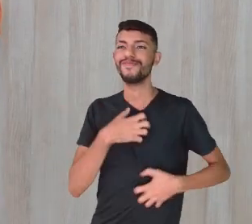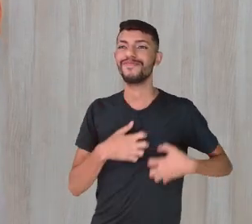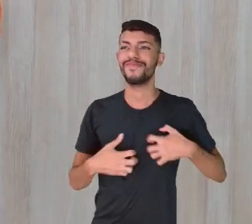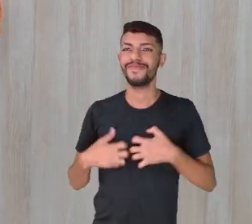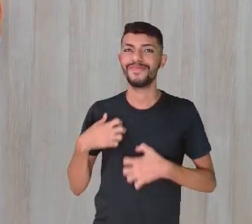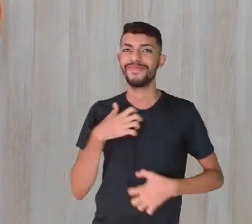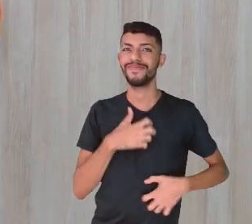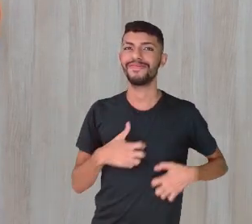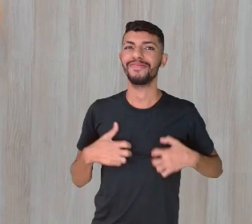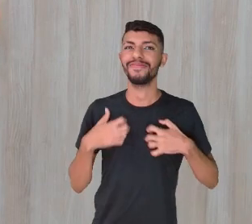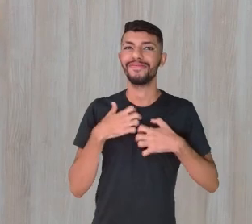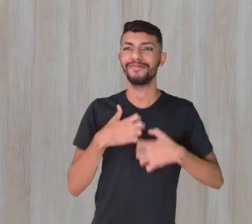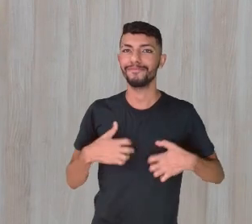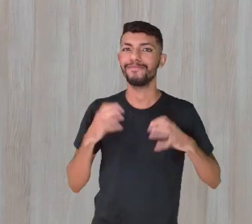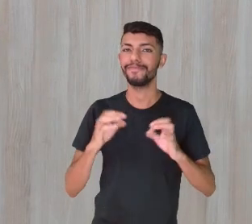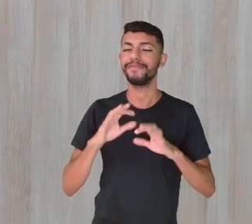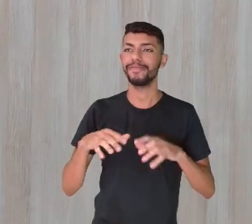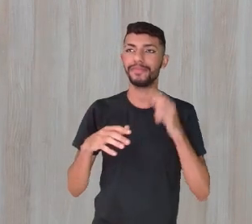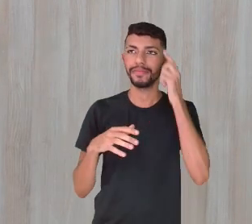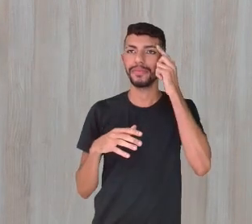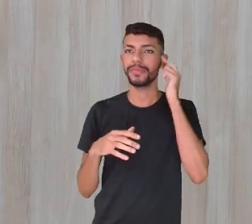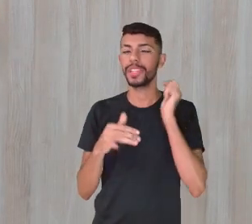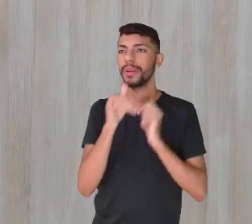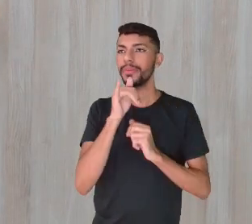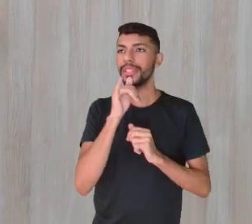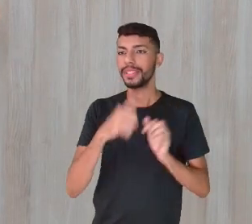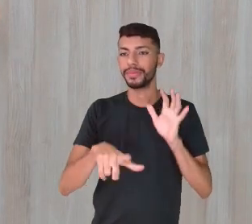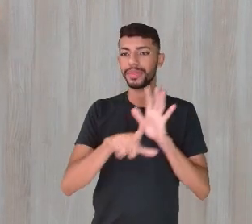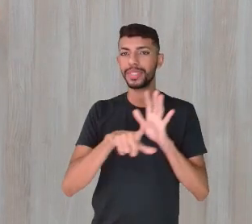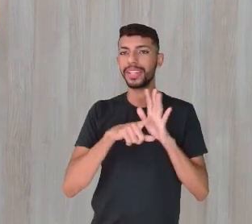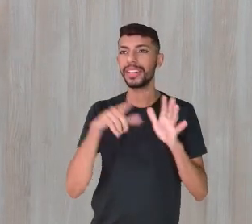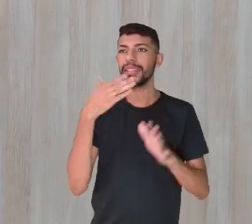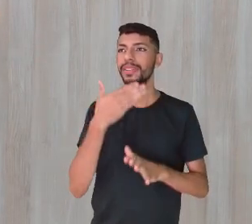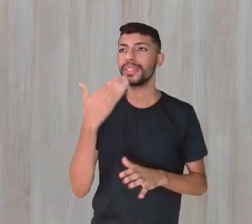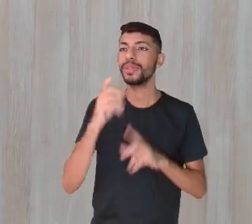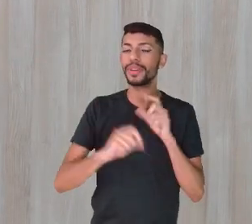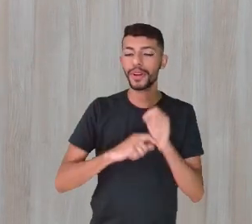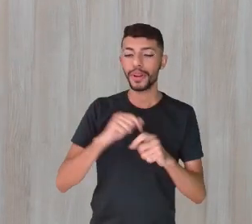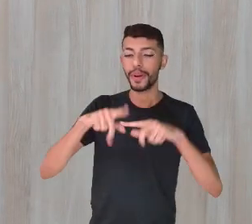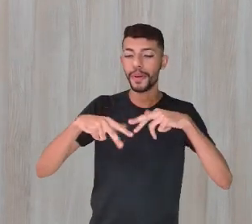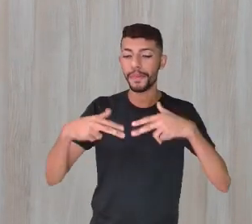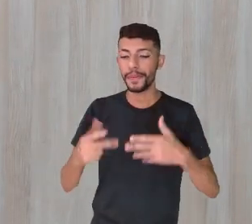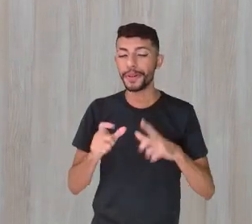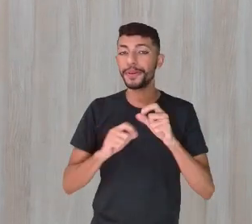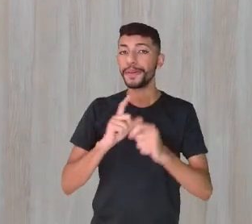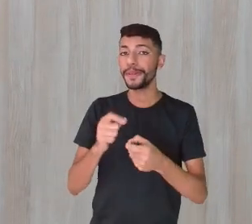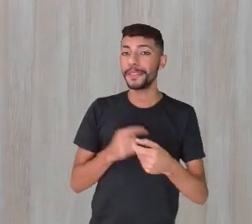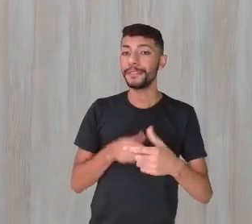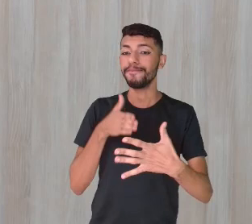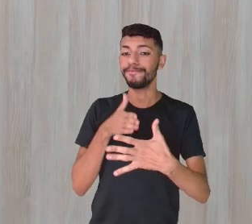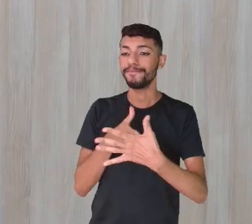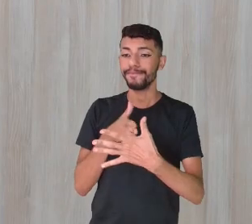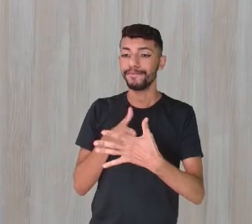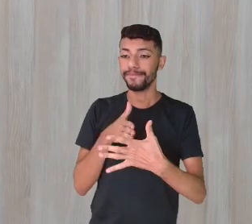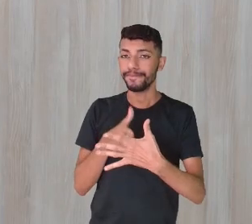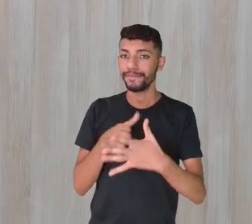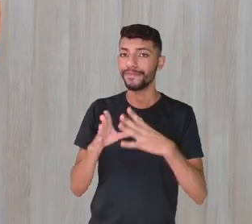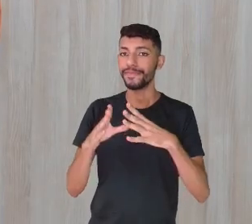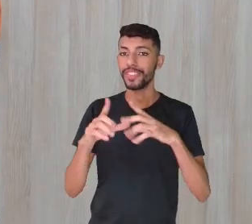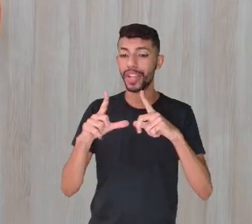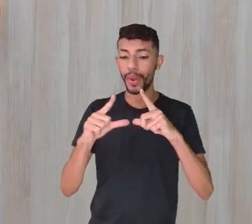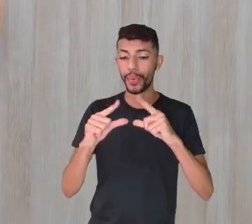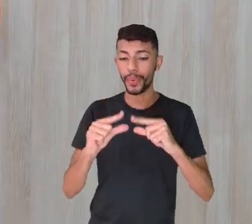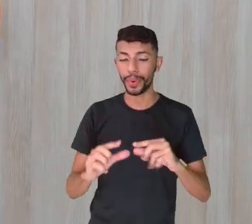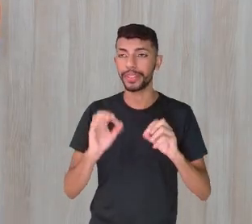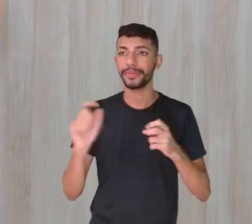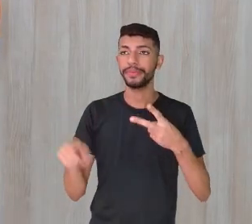lá a questão da lei do açúcar, né? Que esse produto começa a ficar limitado no monopólio. A lei